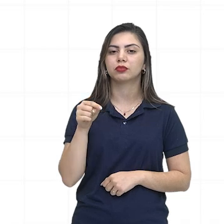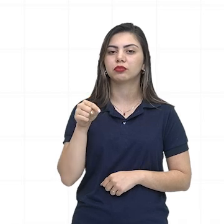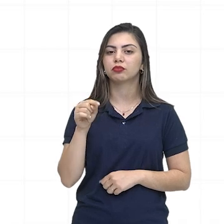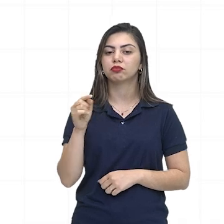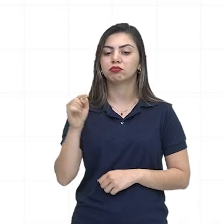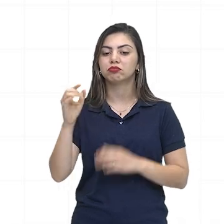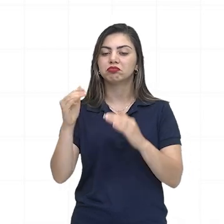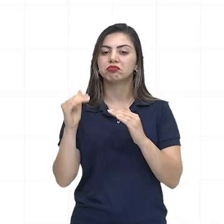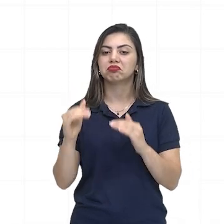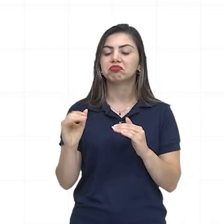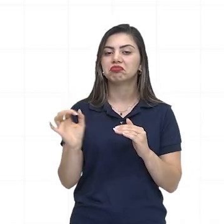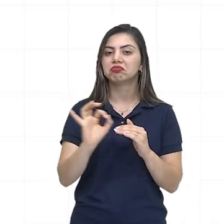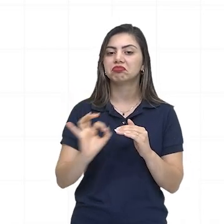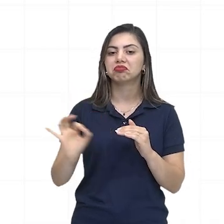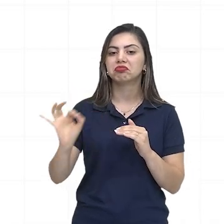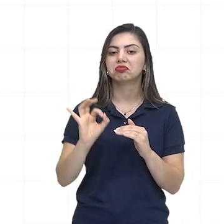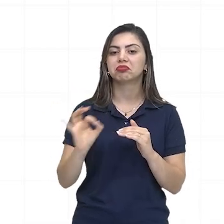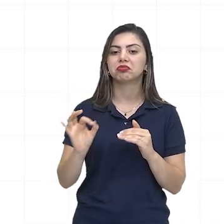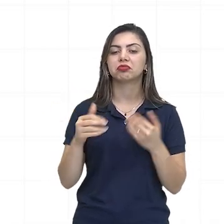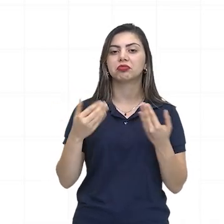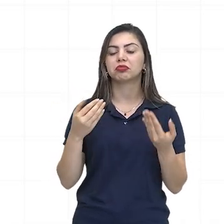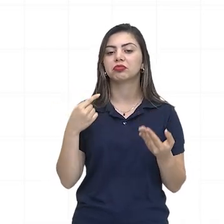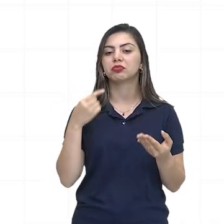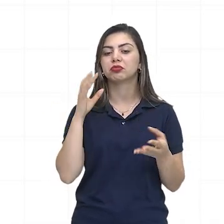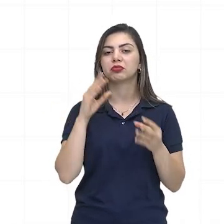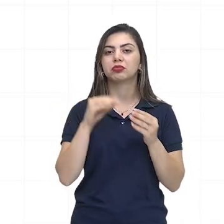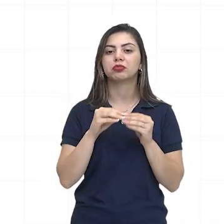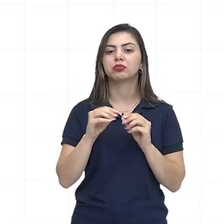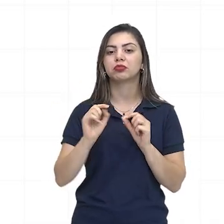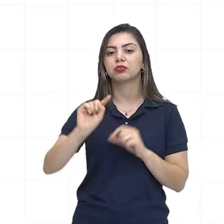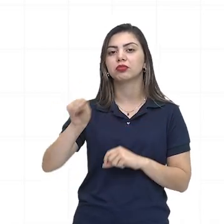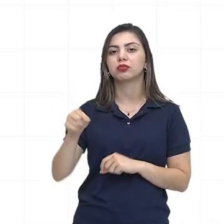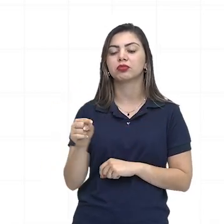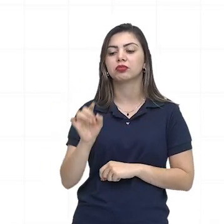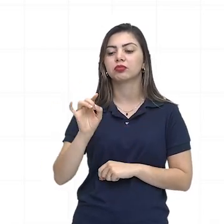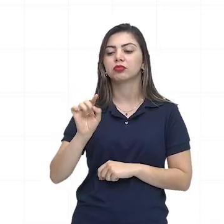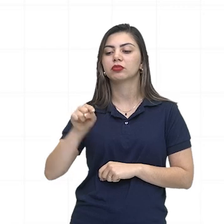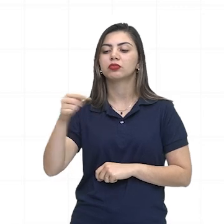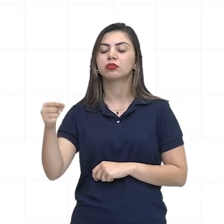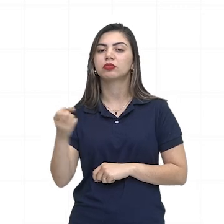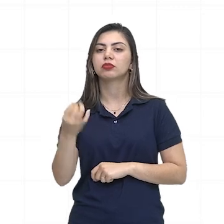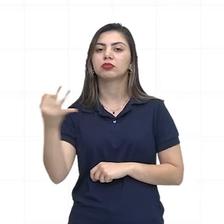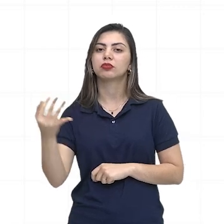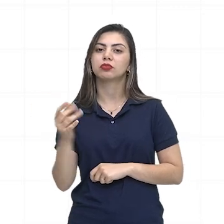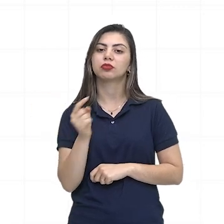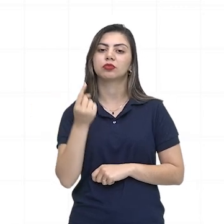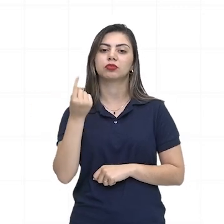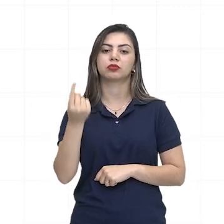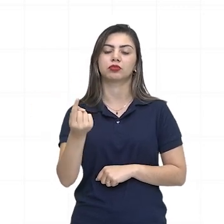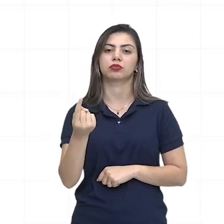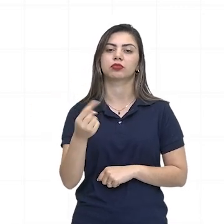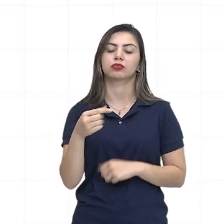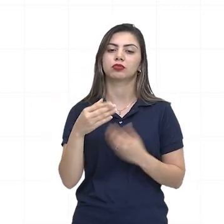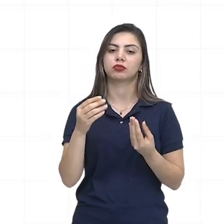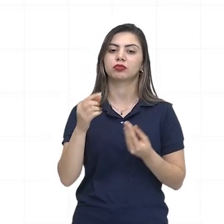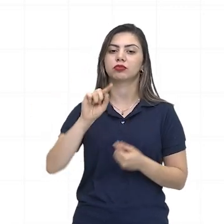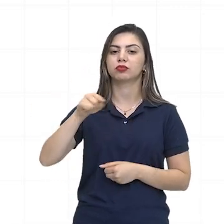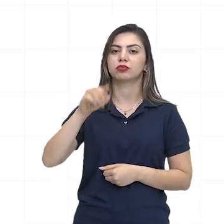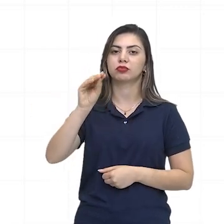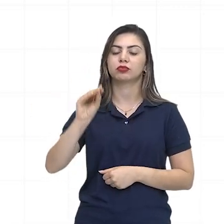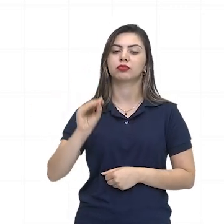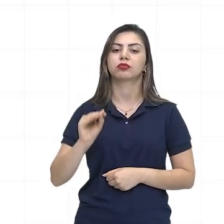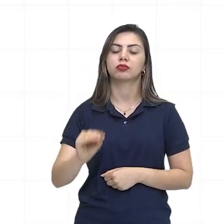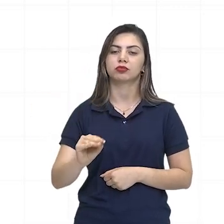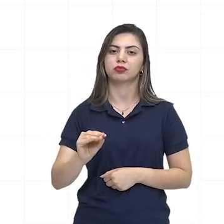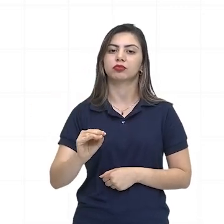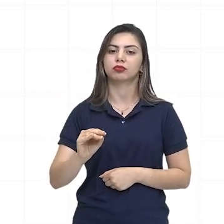Nessa aqui nós não temos nenhuma. Então, no total, a gente só vai ter uma casa decimal, que significa que no resultado